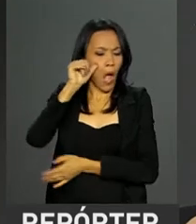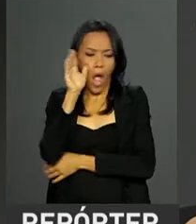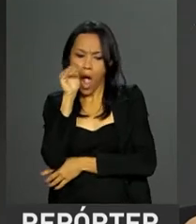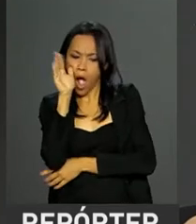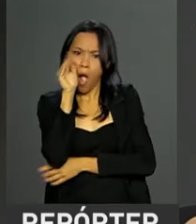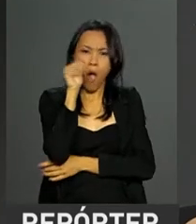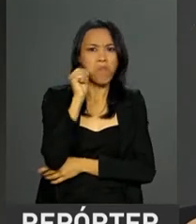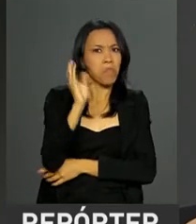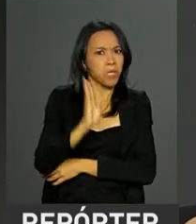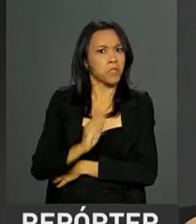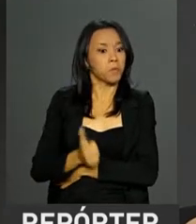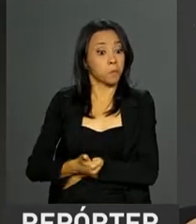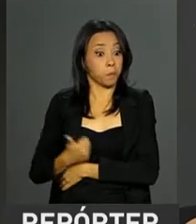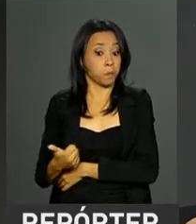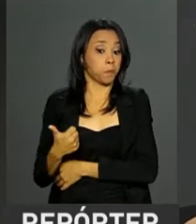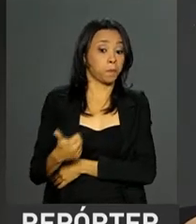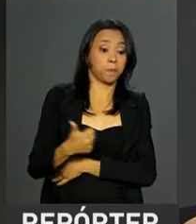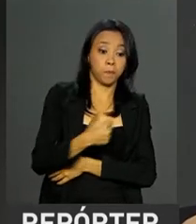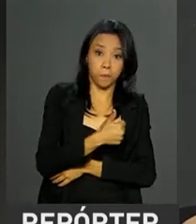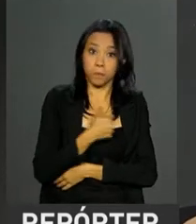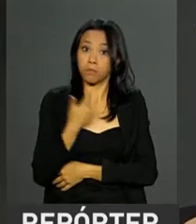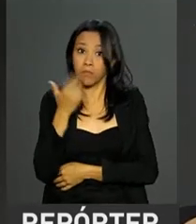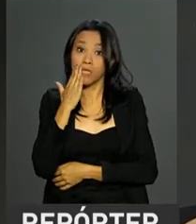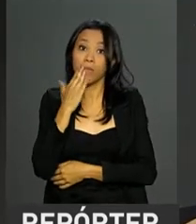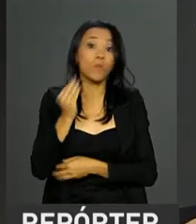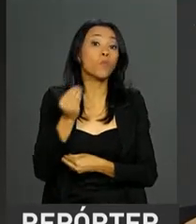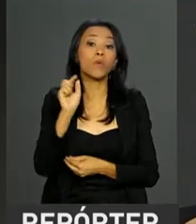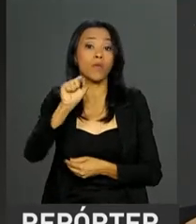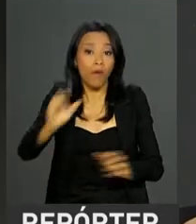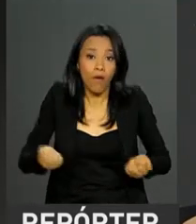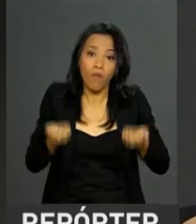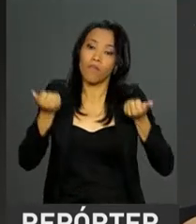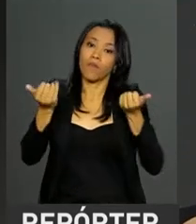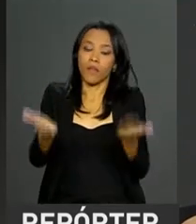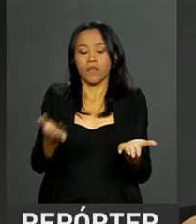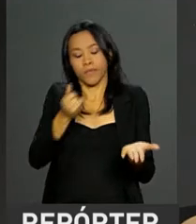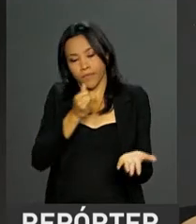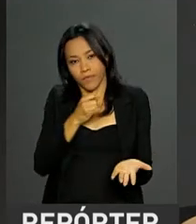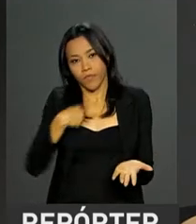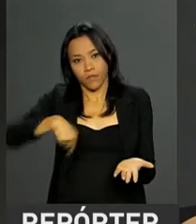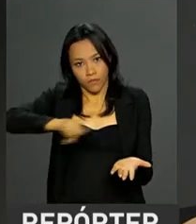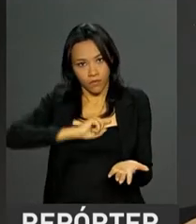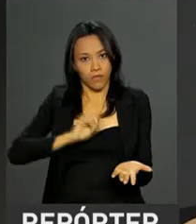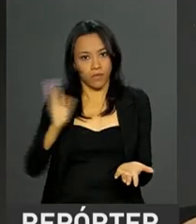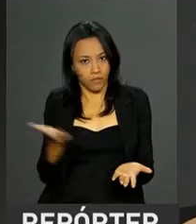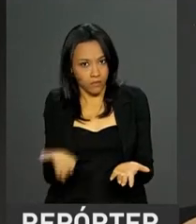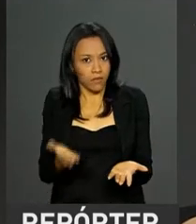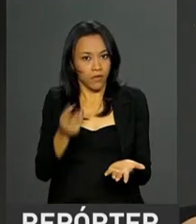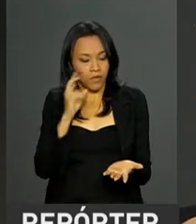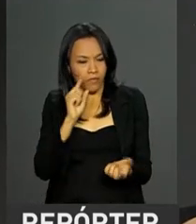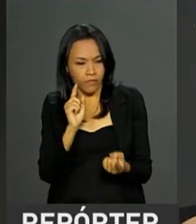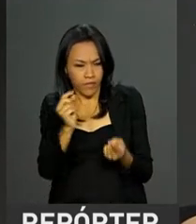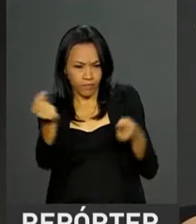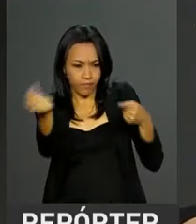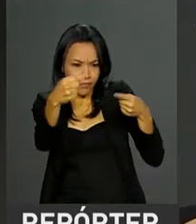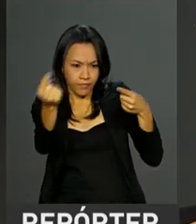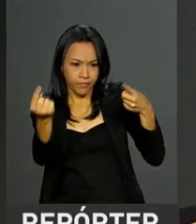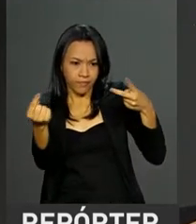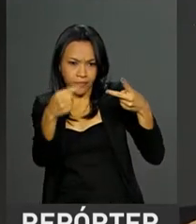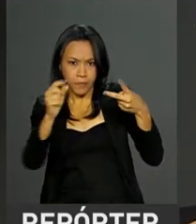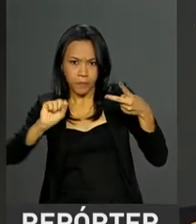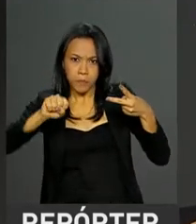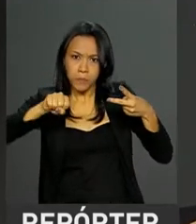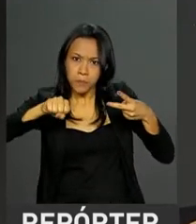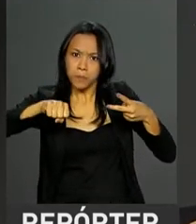perceber quais são os potenciais que o brasil tem a oferecer como nós estamos observando agora alguns indicadores de retomada do crescimento